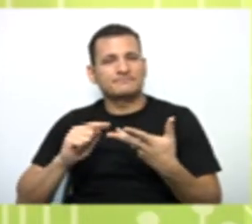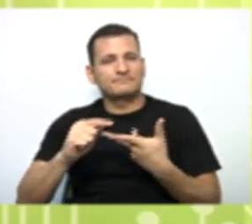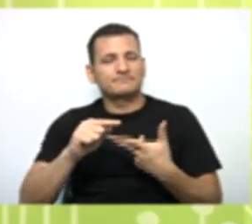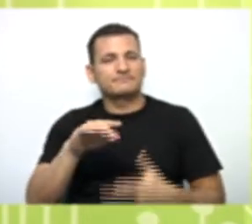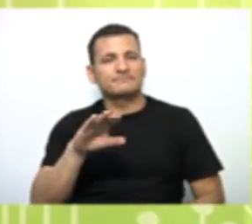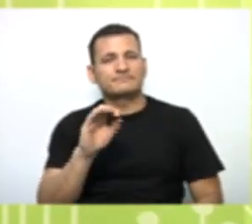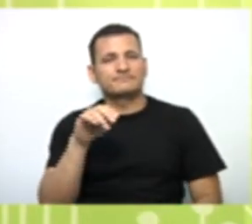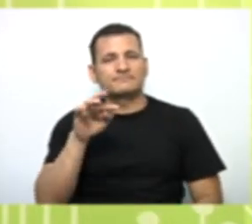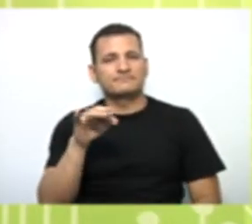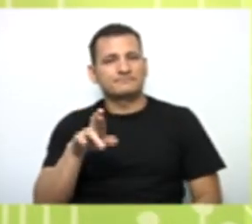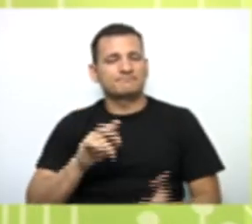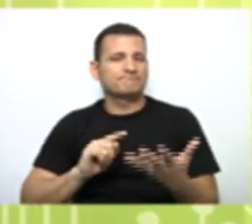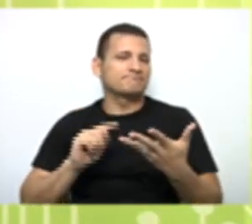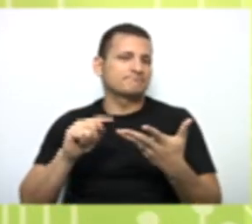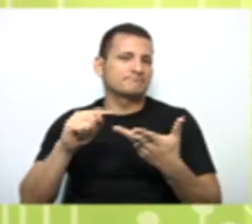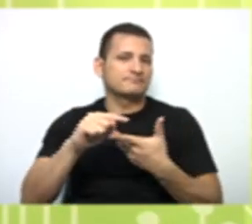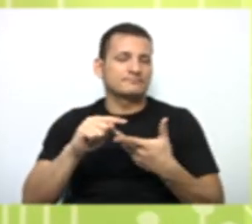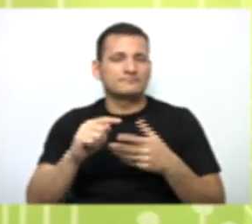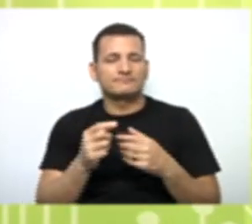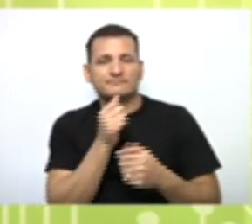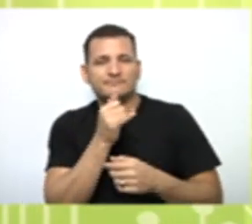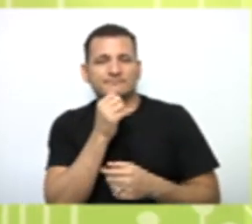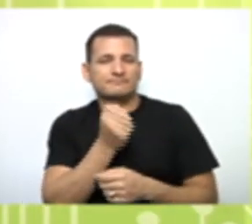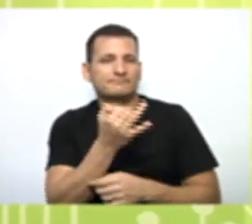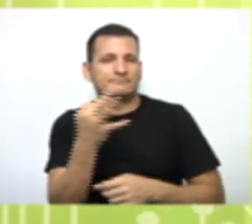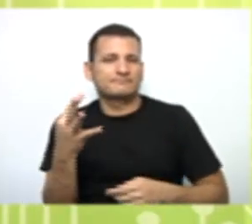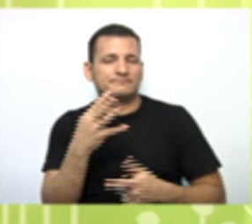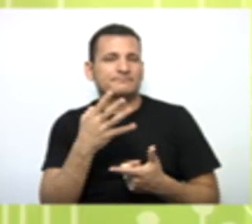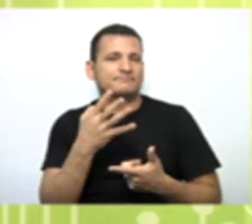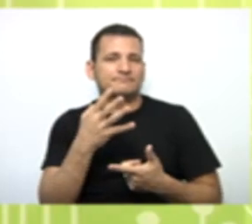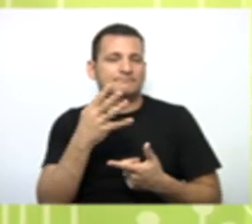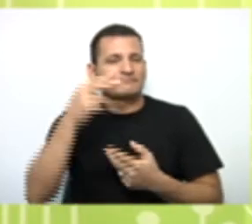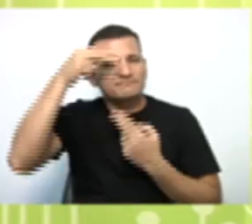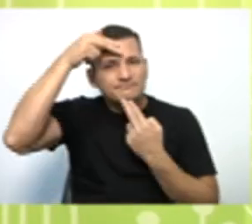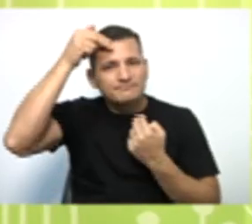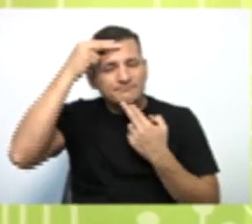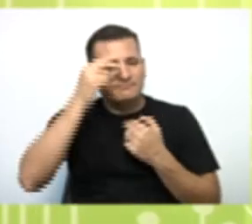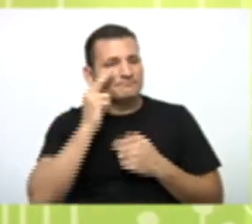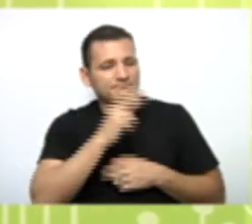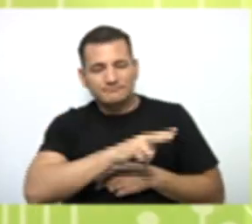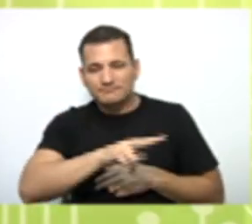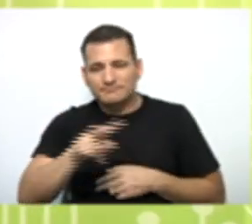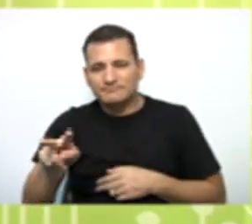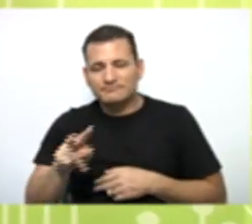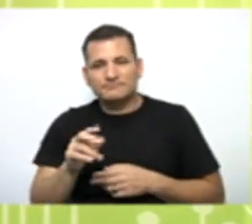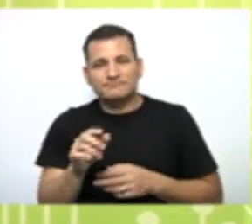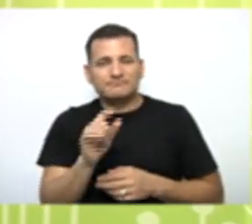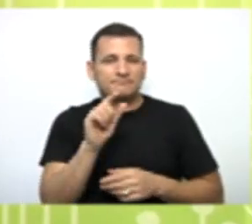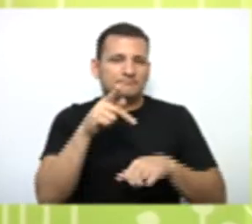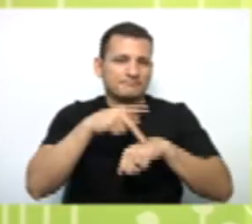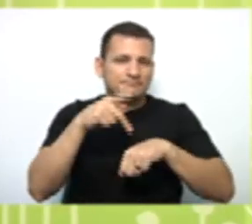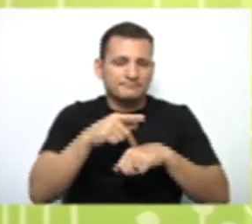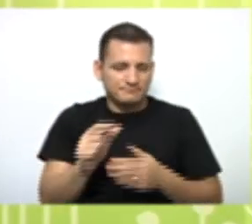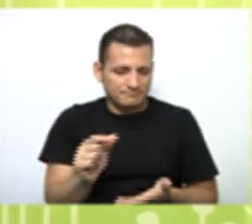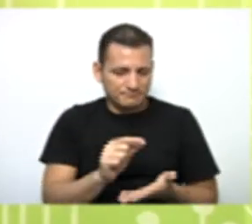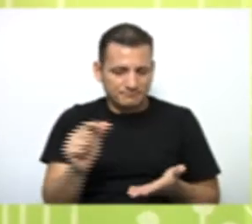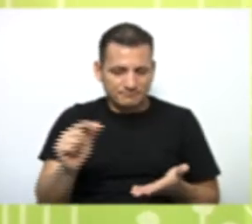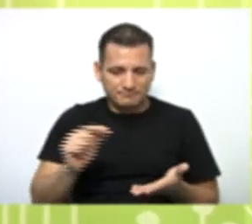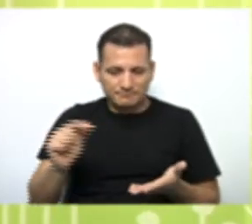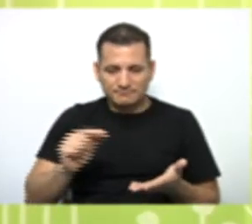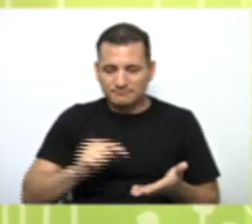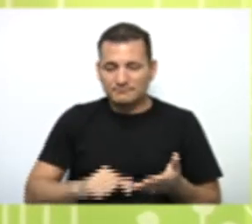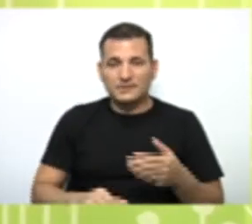básica era contar quantas ovelhas tem no pasto. Aí fazia, vamos botar para cada ovelha uma pedrinha. Opa, eu tenho mais pedrinhas que